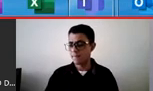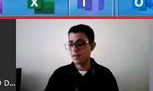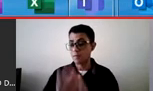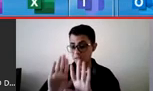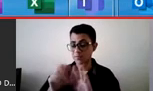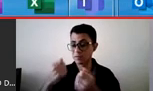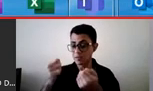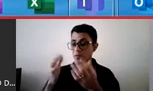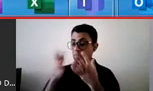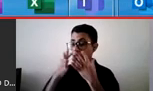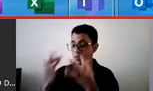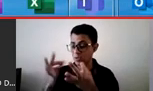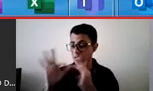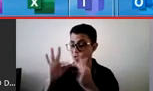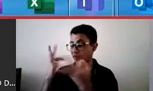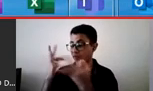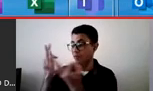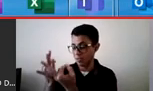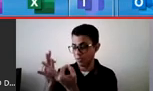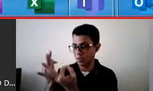tem que dar uma atenção a essas famílias, porque